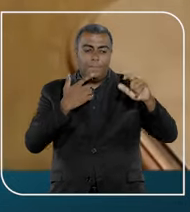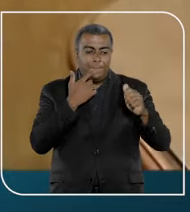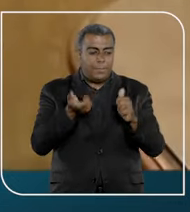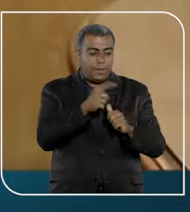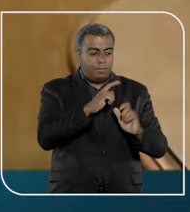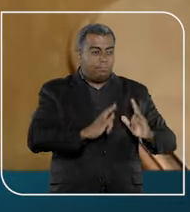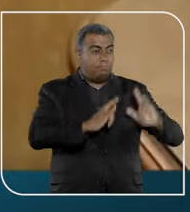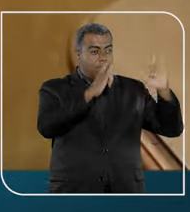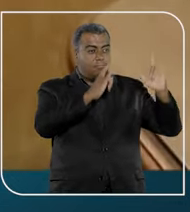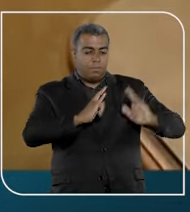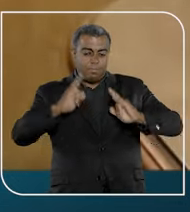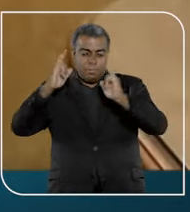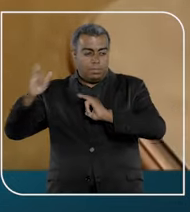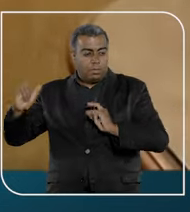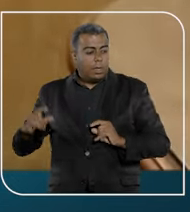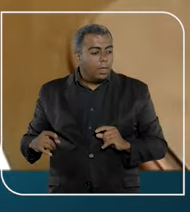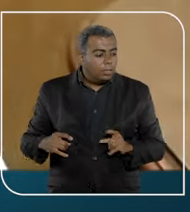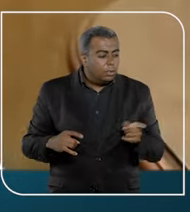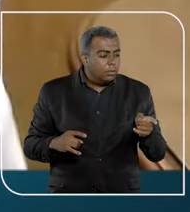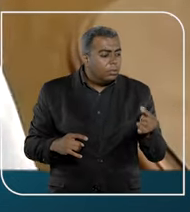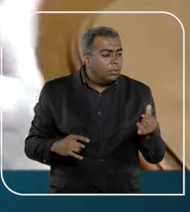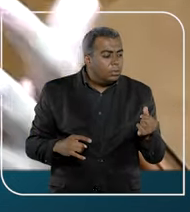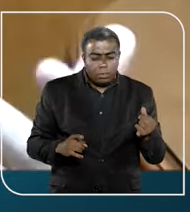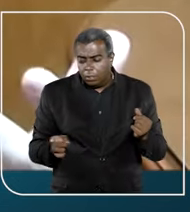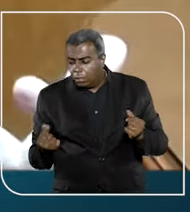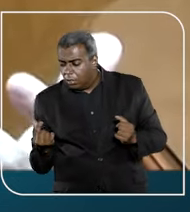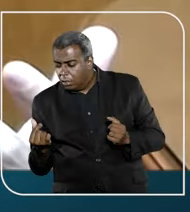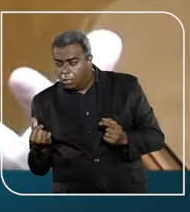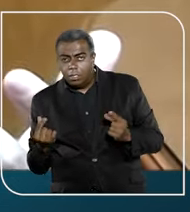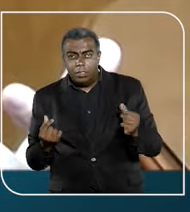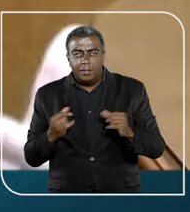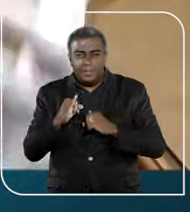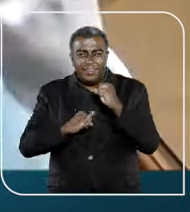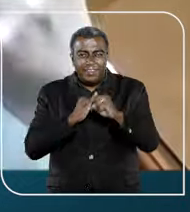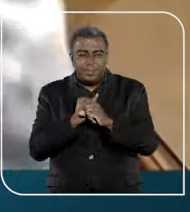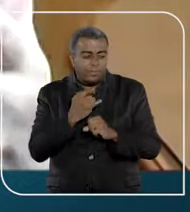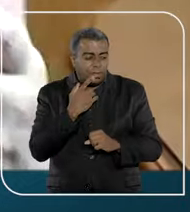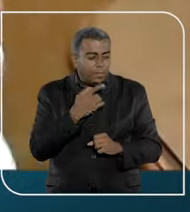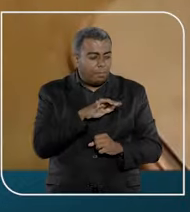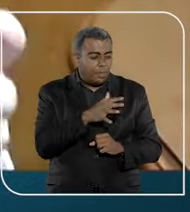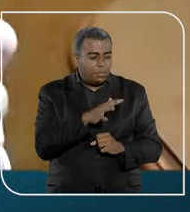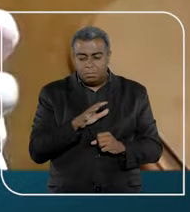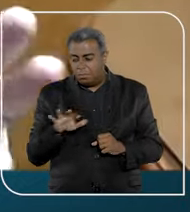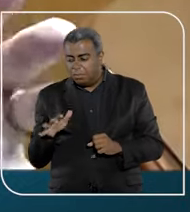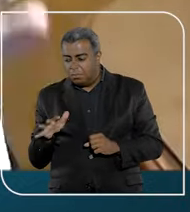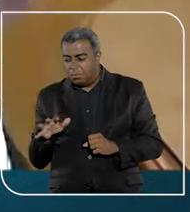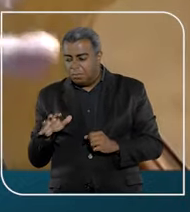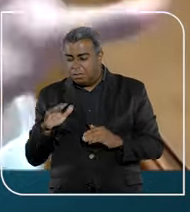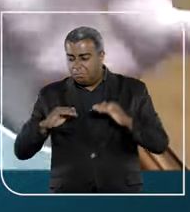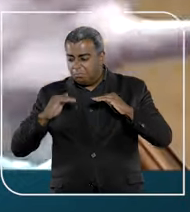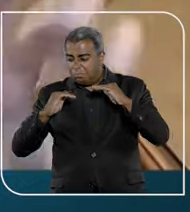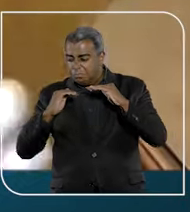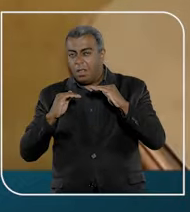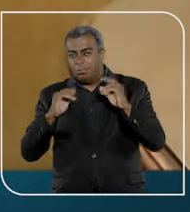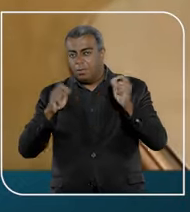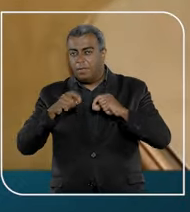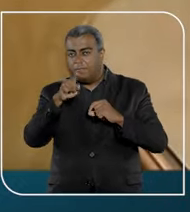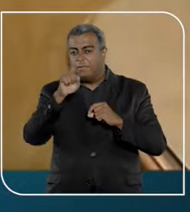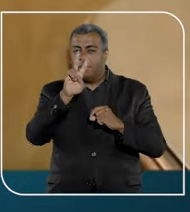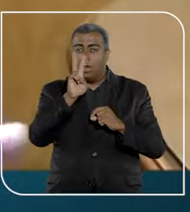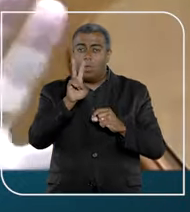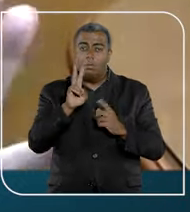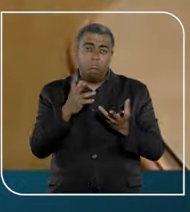anúncios no mesmo edifício em sites de imobiliárias. Faço uma média e chego num